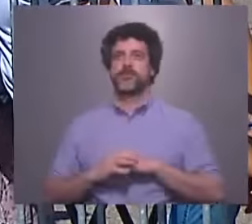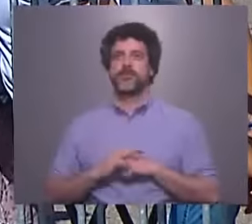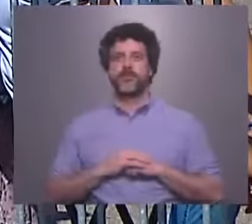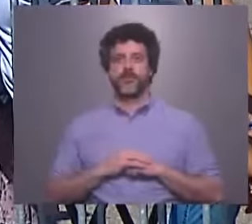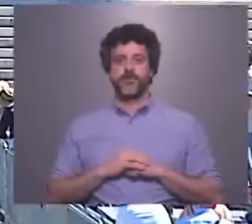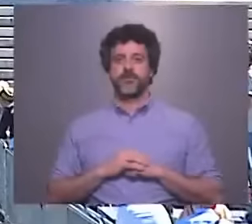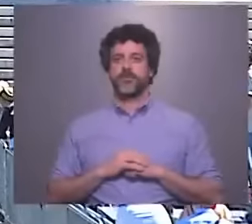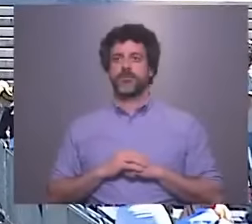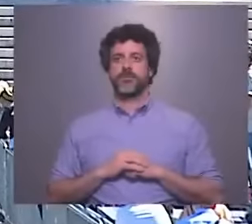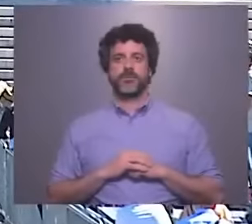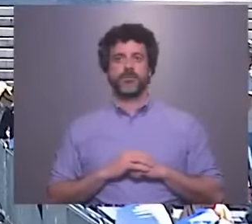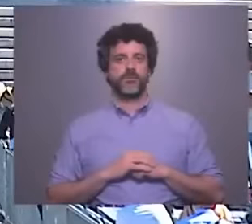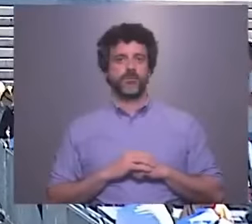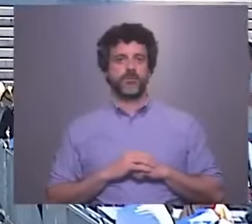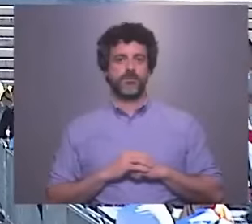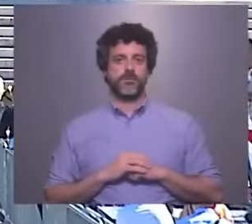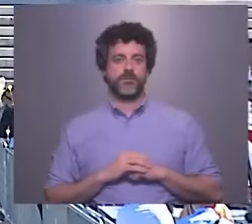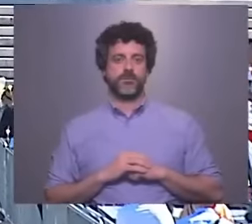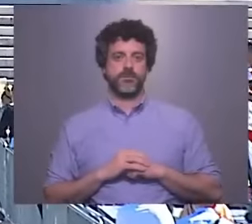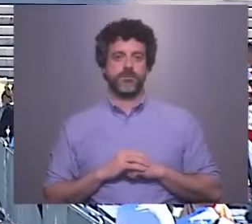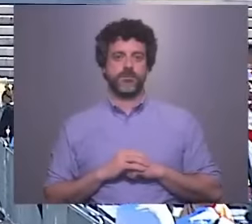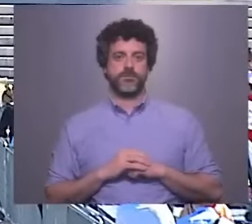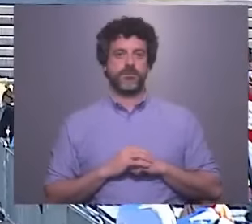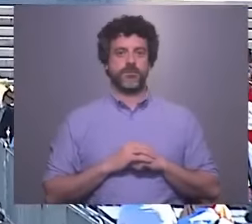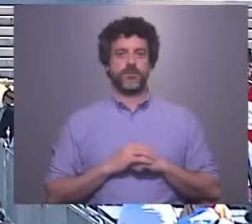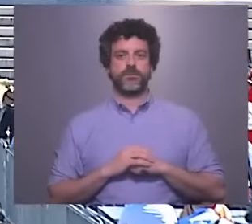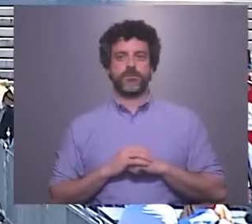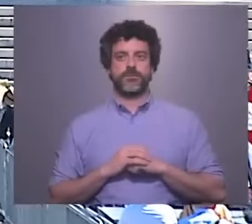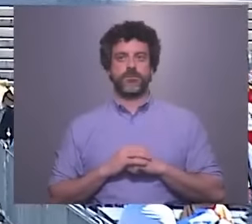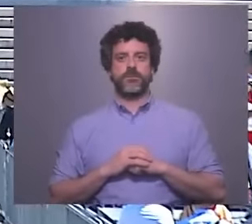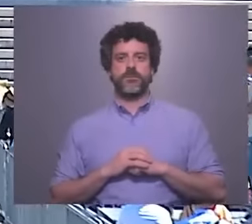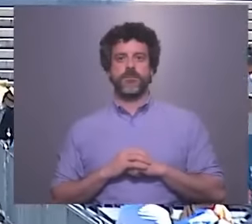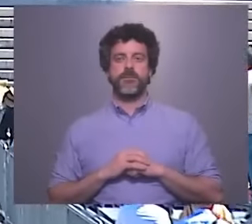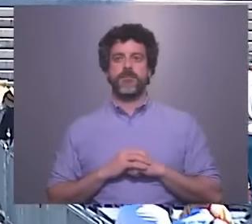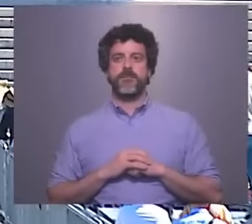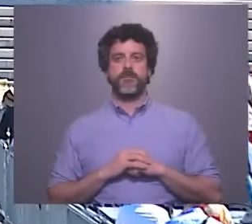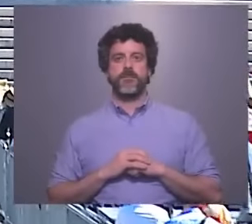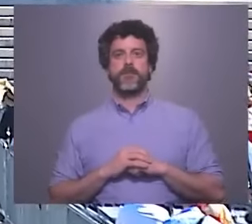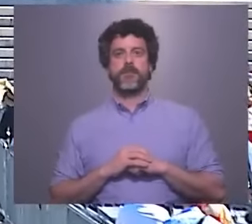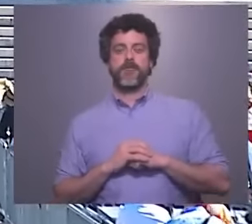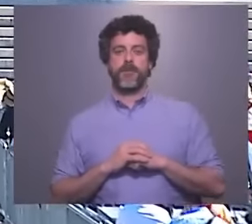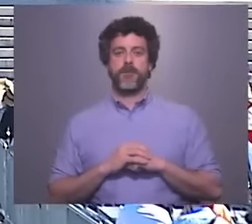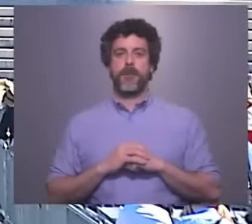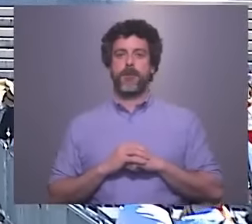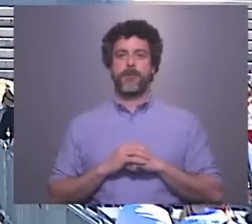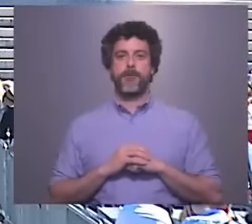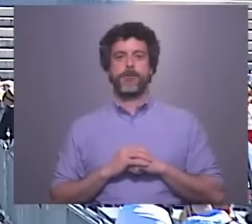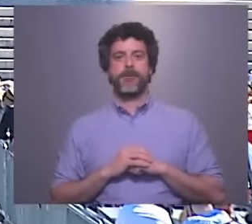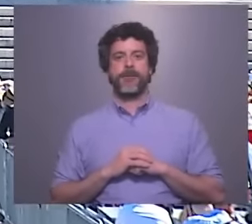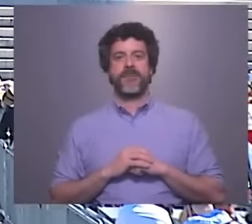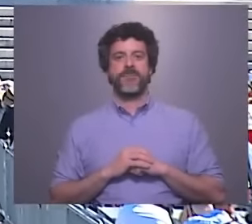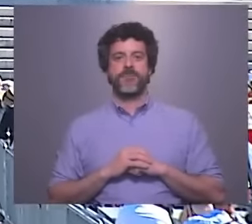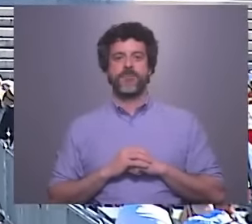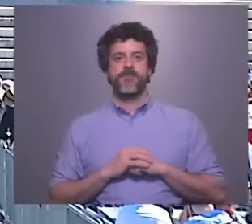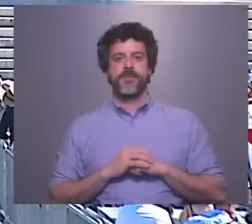Santo, por todos os séculos dos séculos.